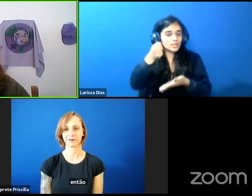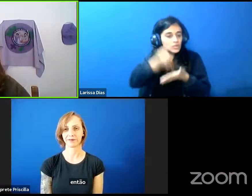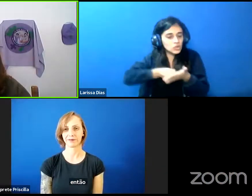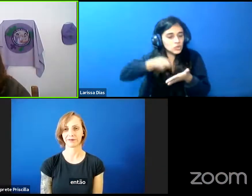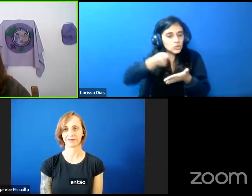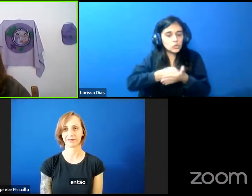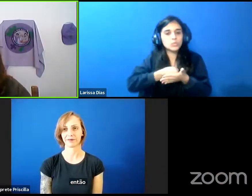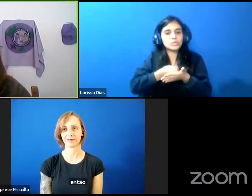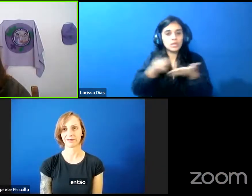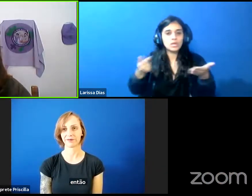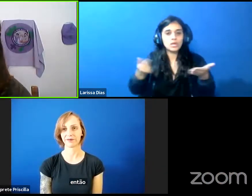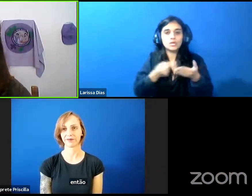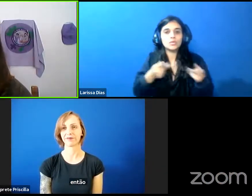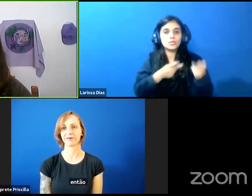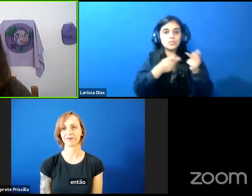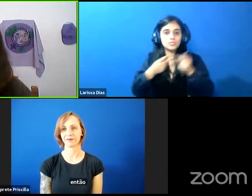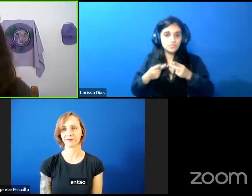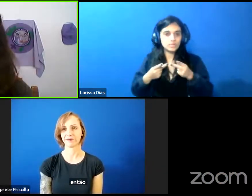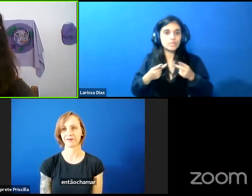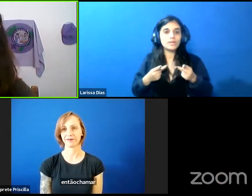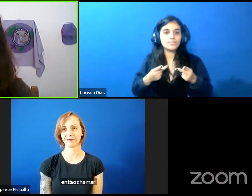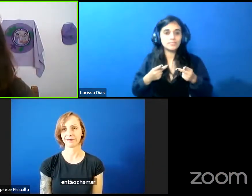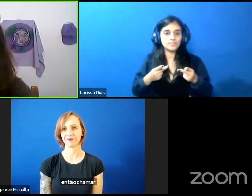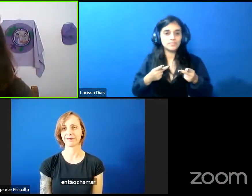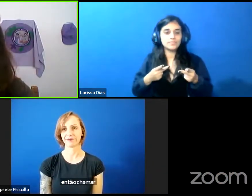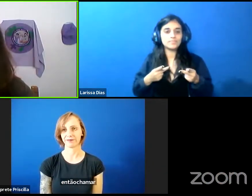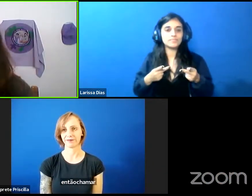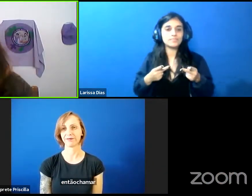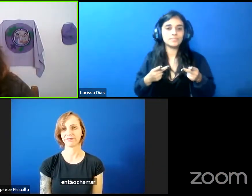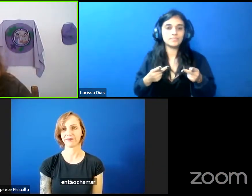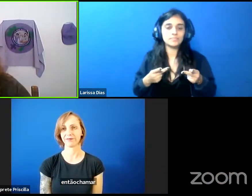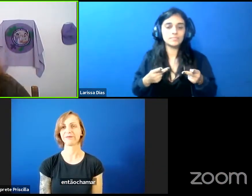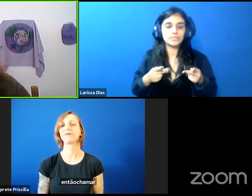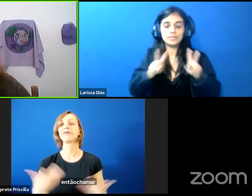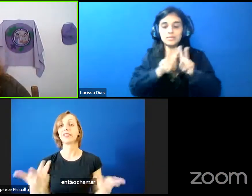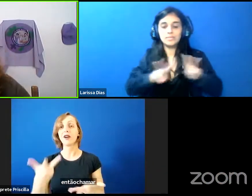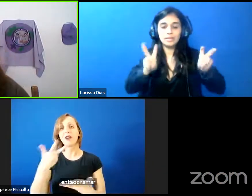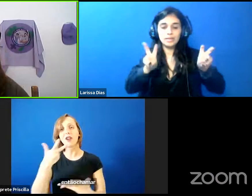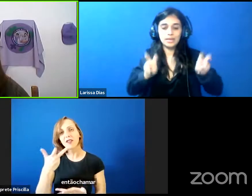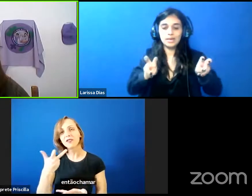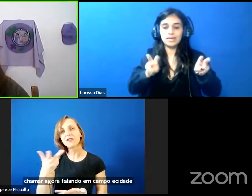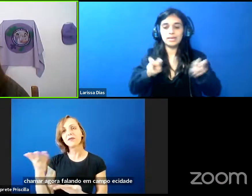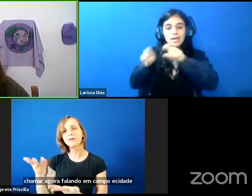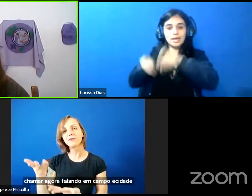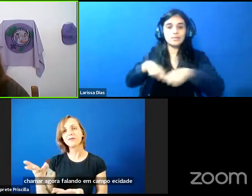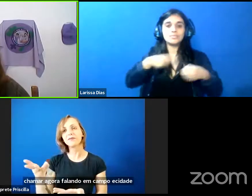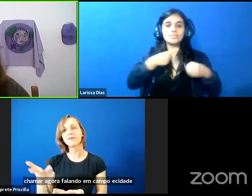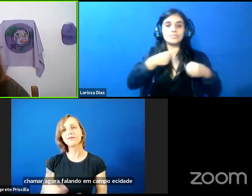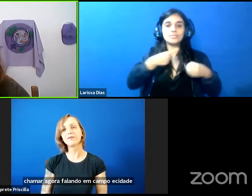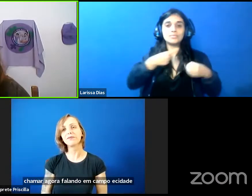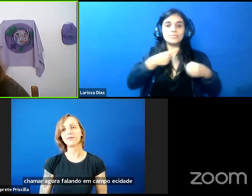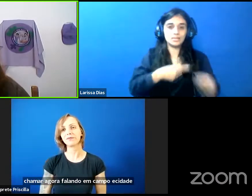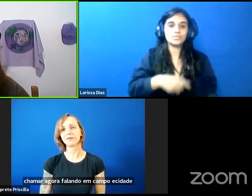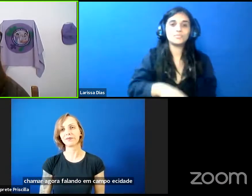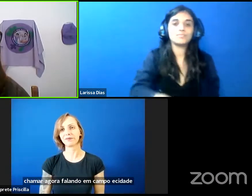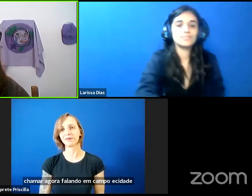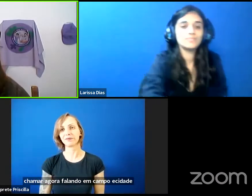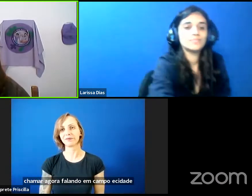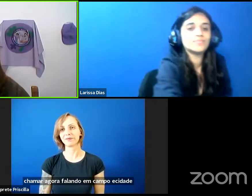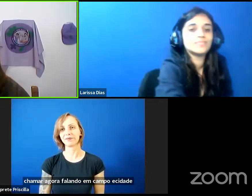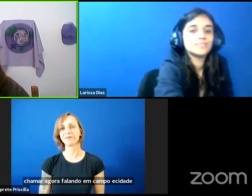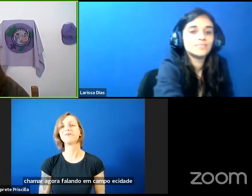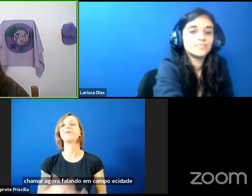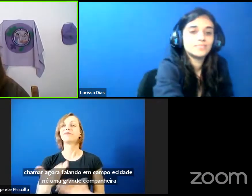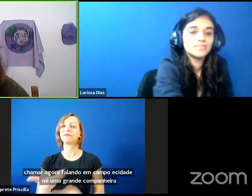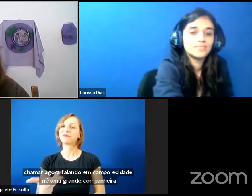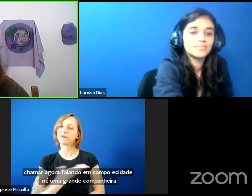Vamos chamar agora, falando em campo e cidade, né? Uma grande companheira aqui de Florianópolis,